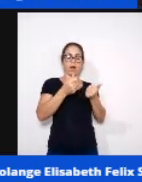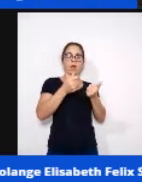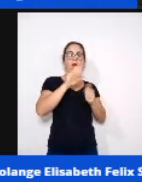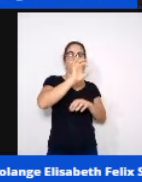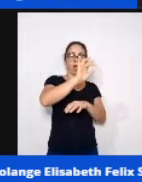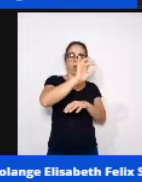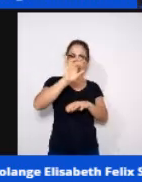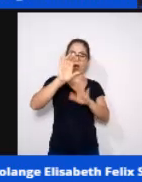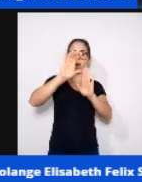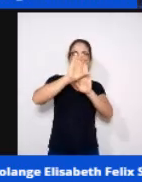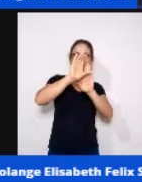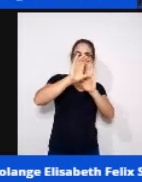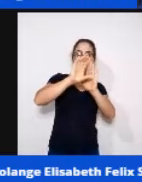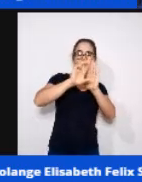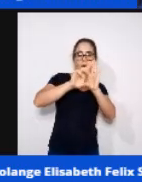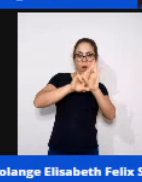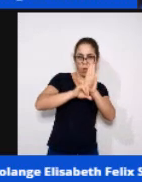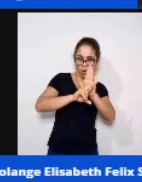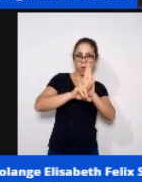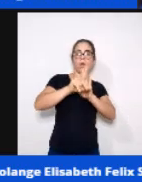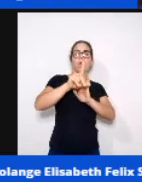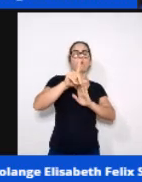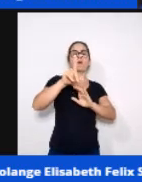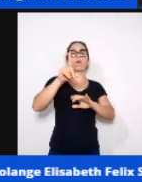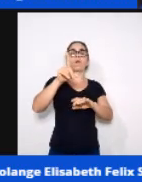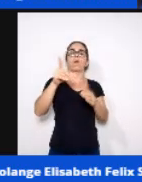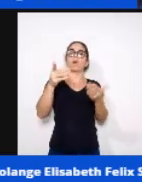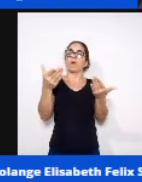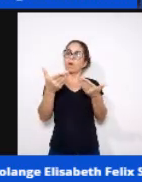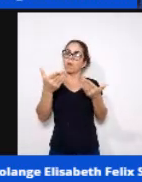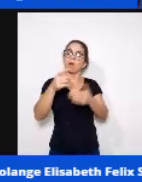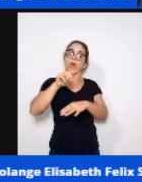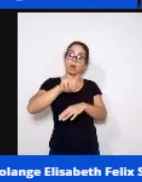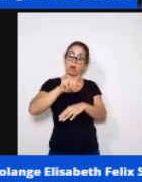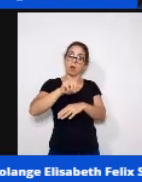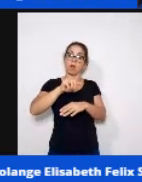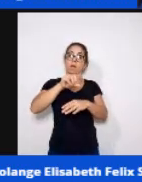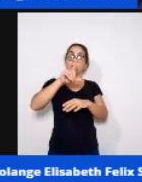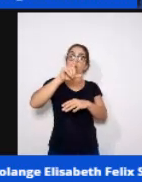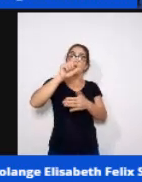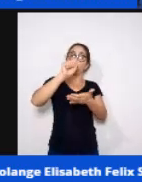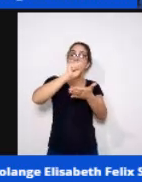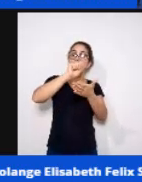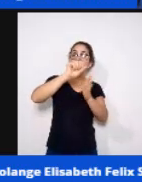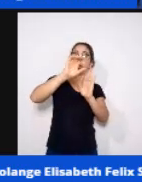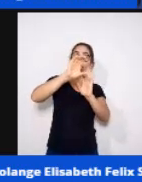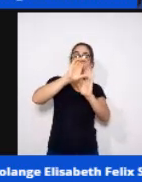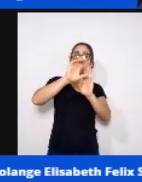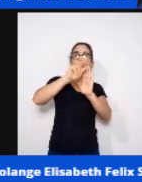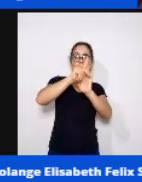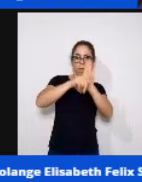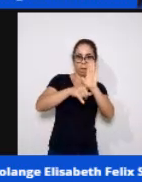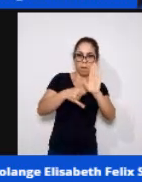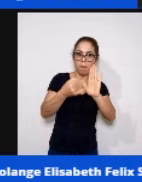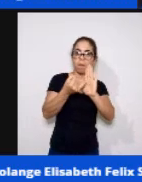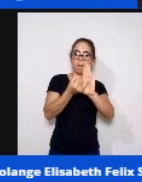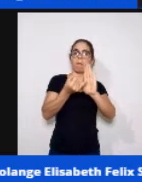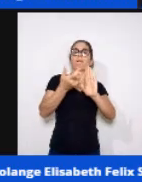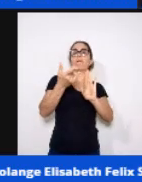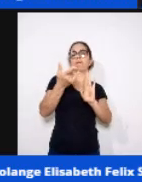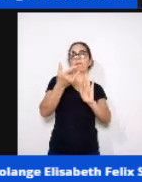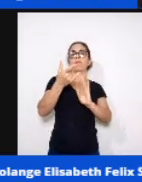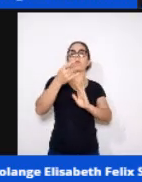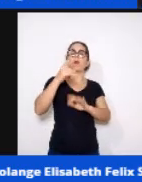curricular circunstancial e presente nesse plano de aula, ao consultarmos o